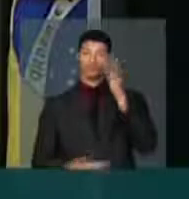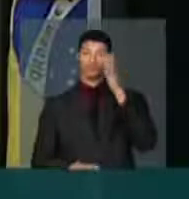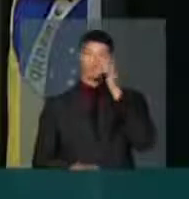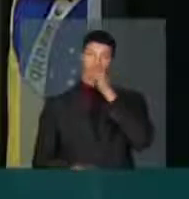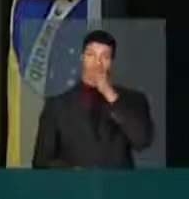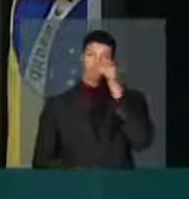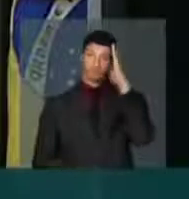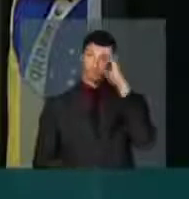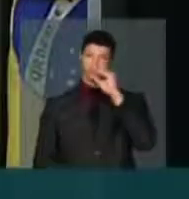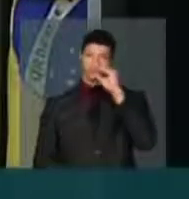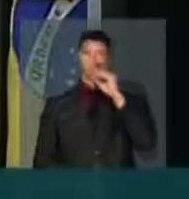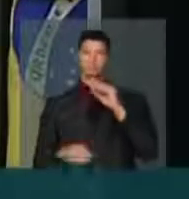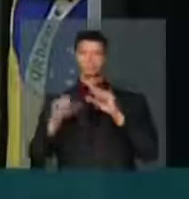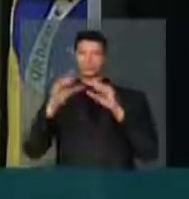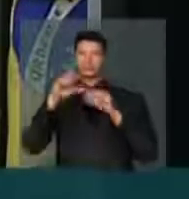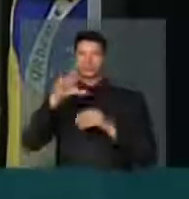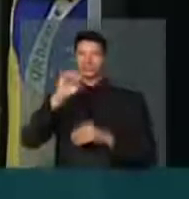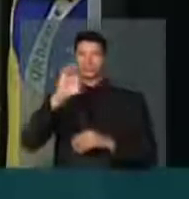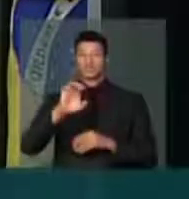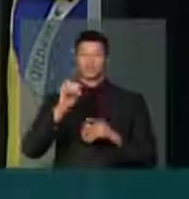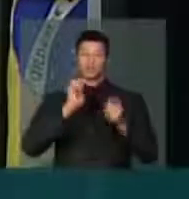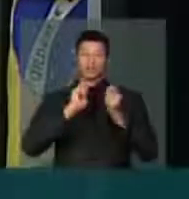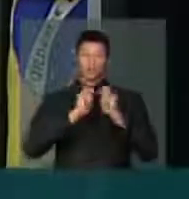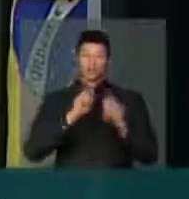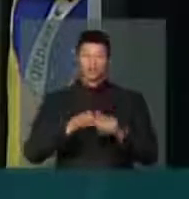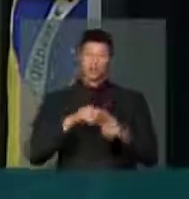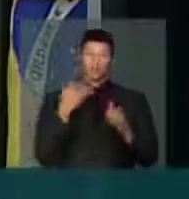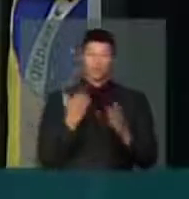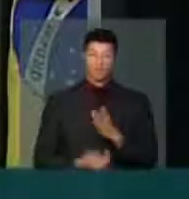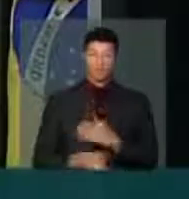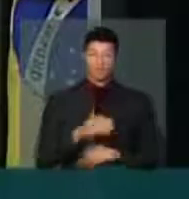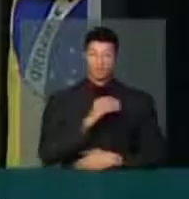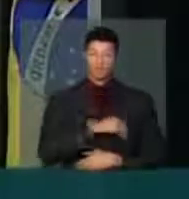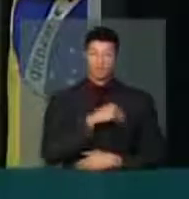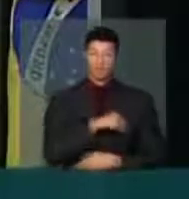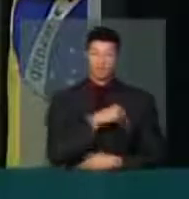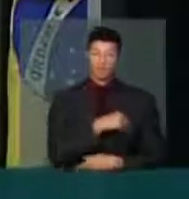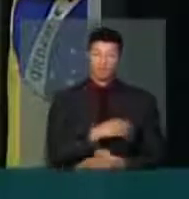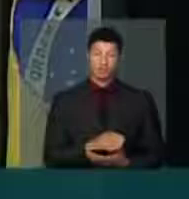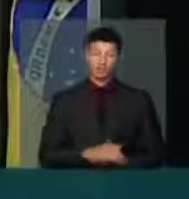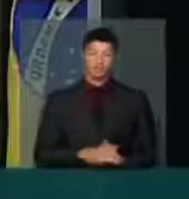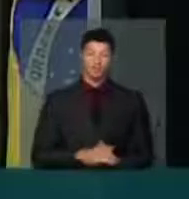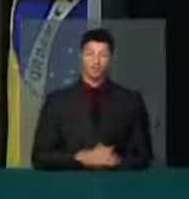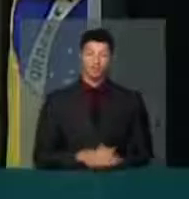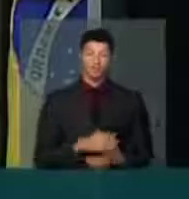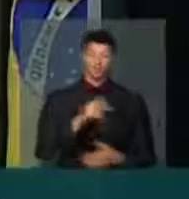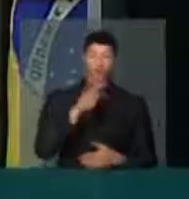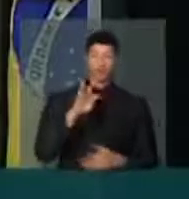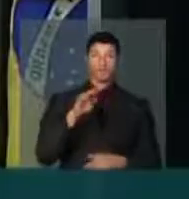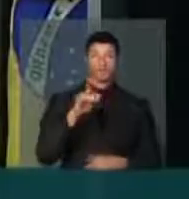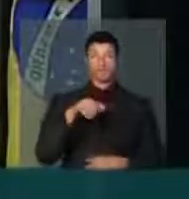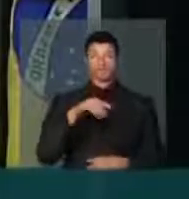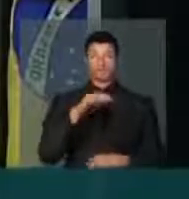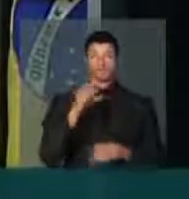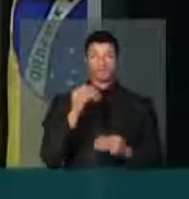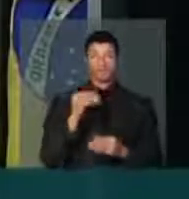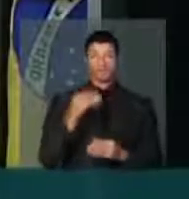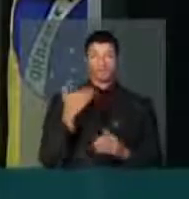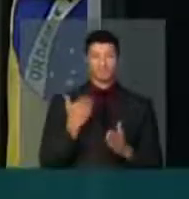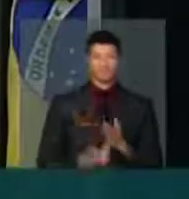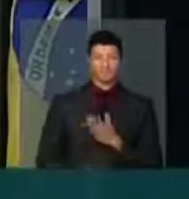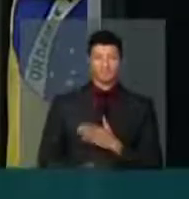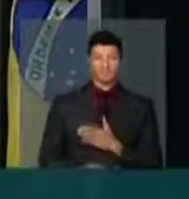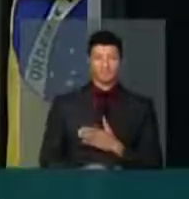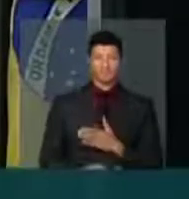sombrio de crise econômica e perdas salariais. O PT há muito